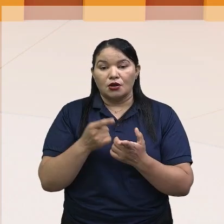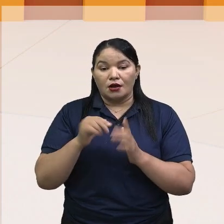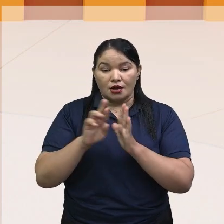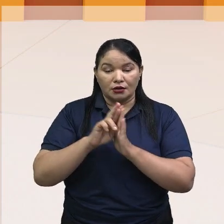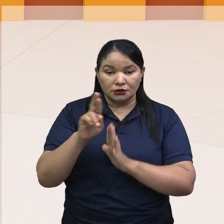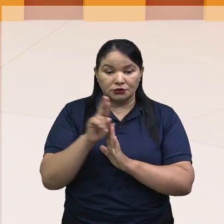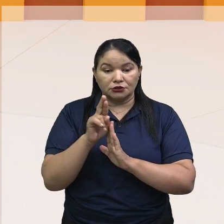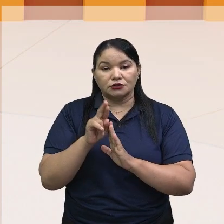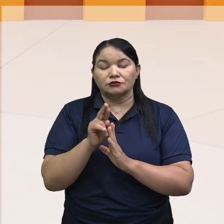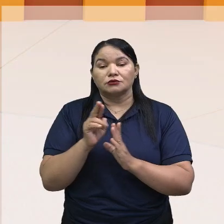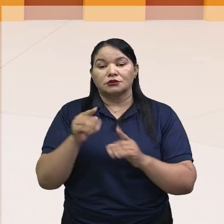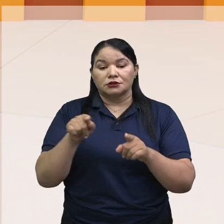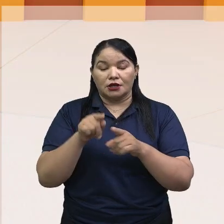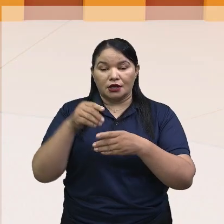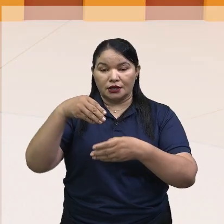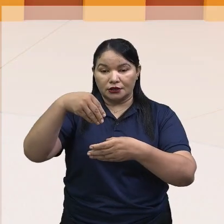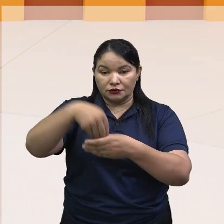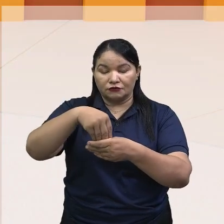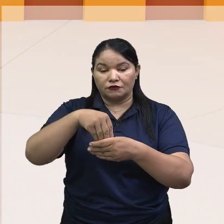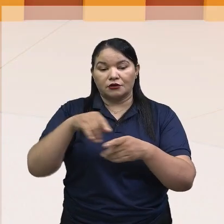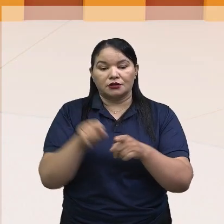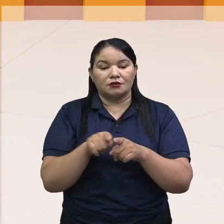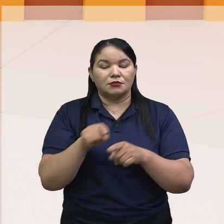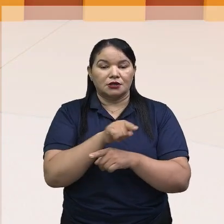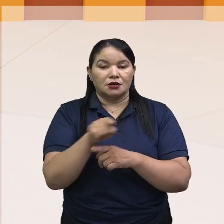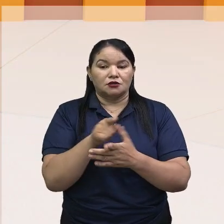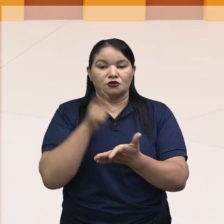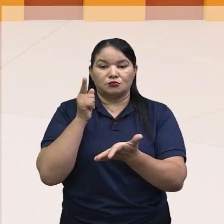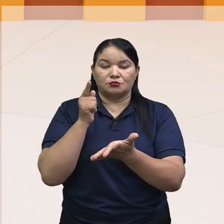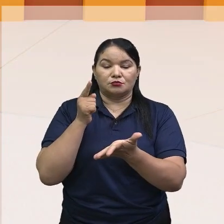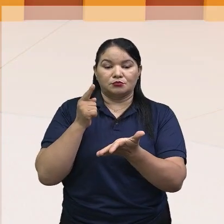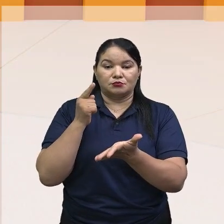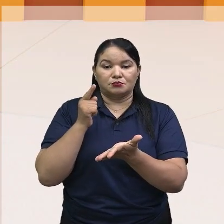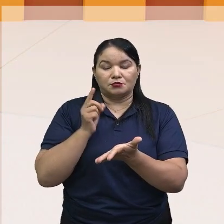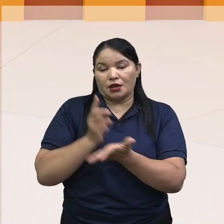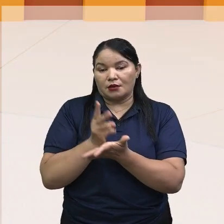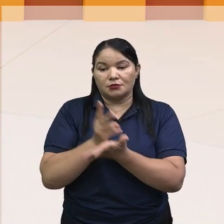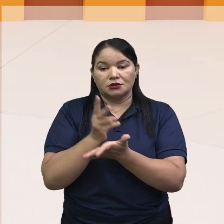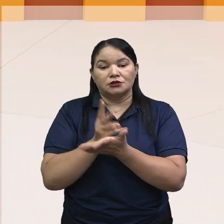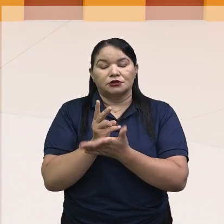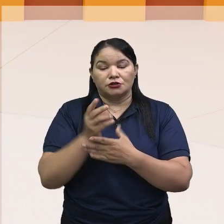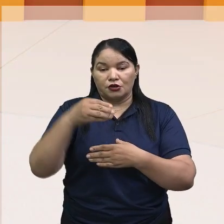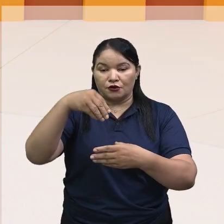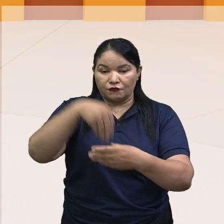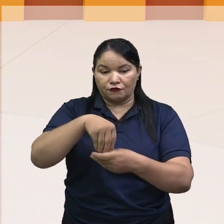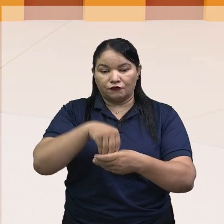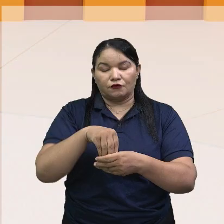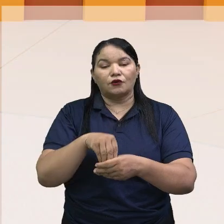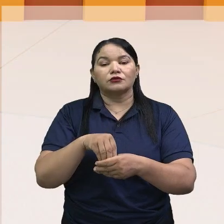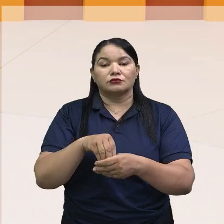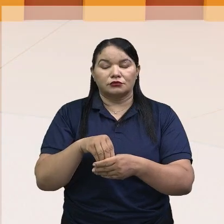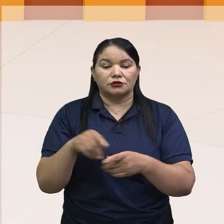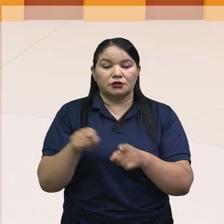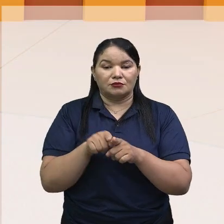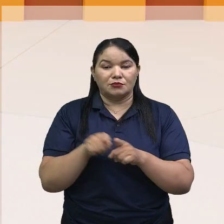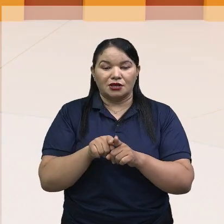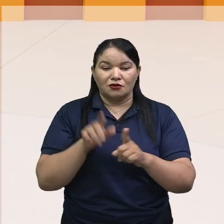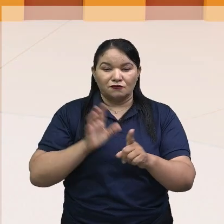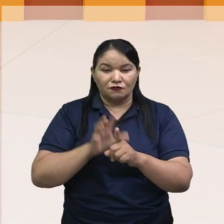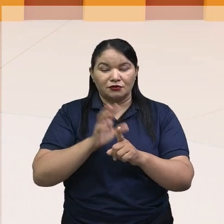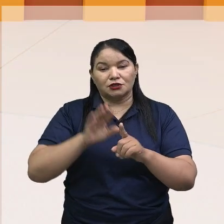seja mantida essa prática de voto, né, que vai contar com diversas fraudes nesse